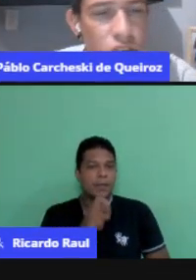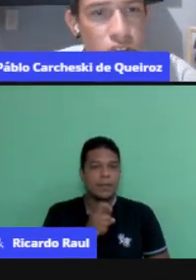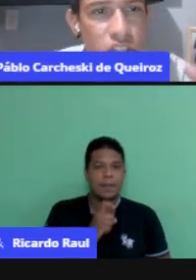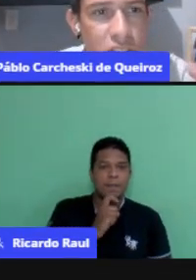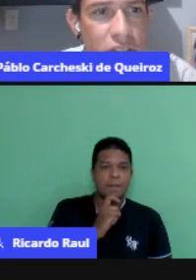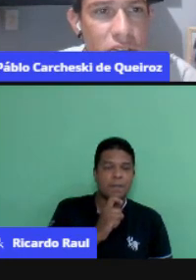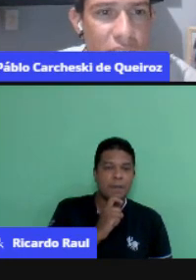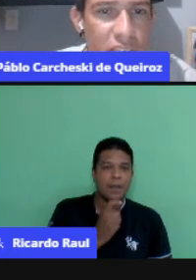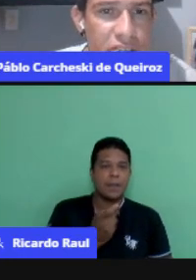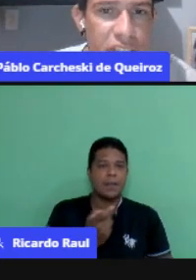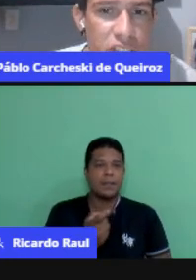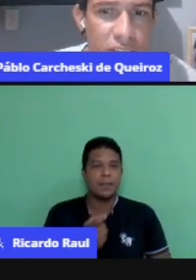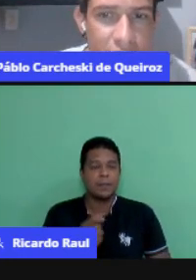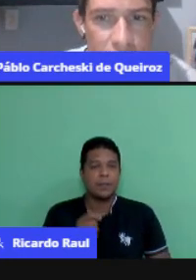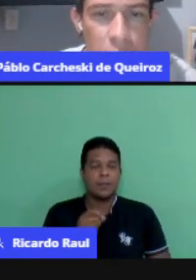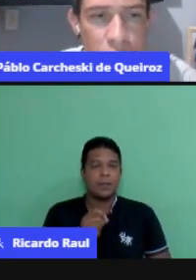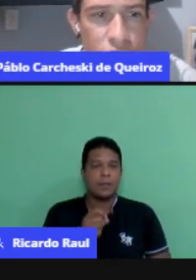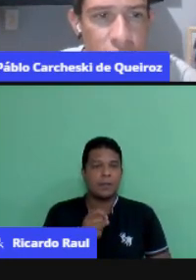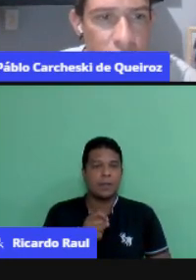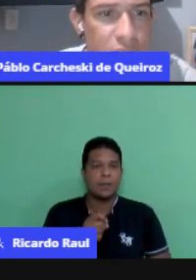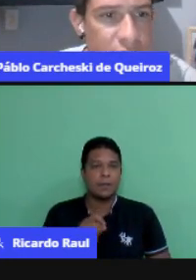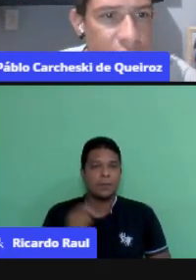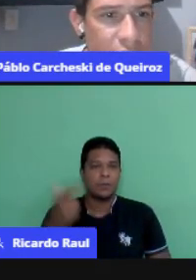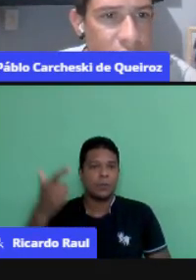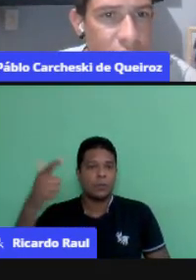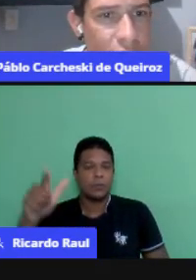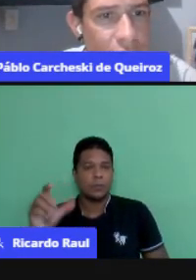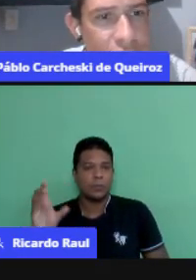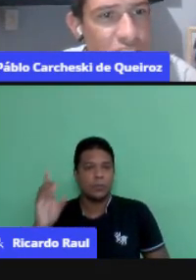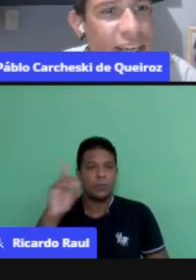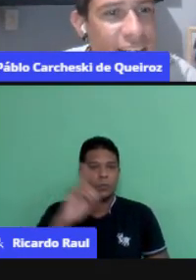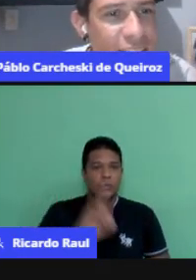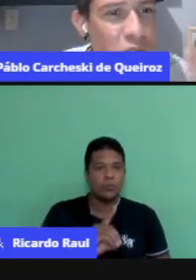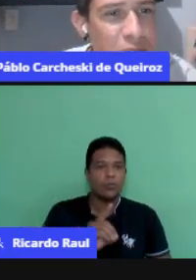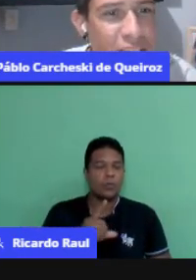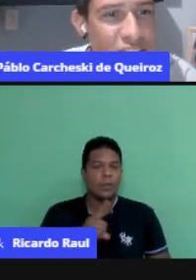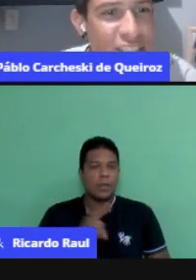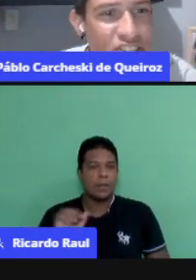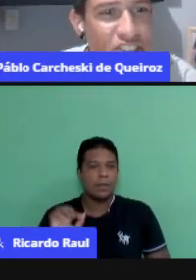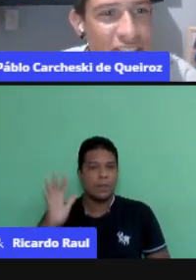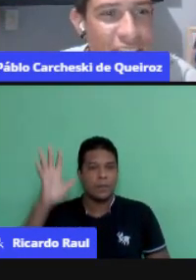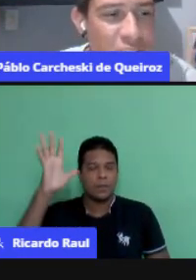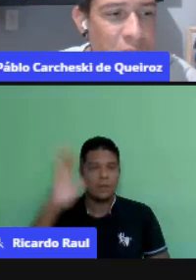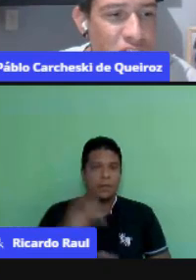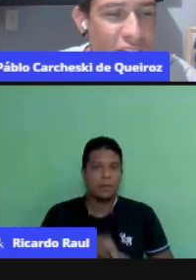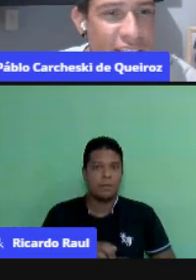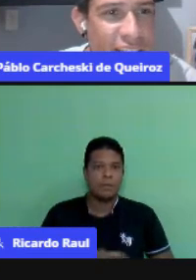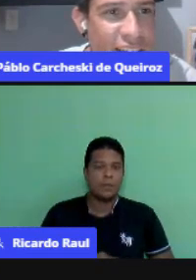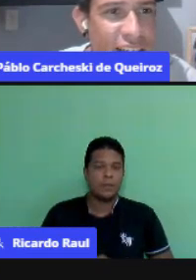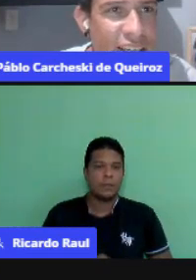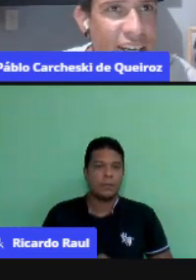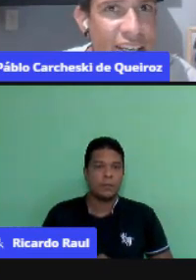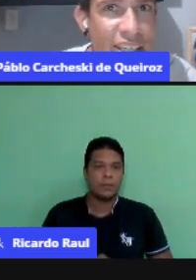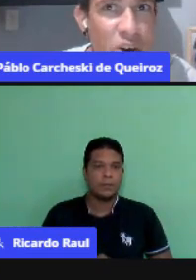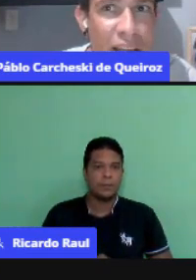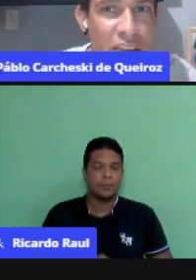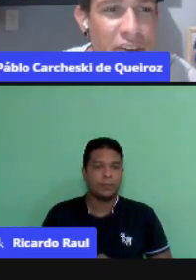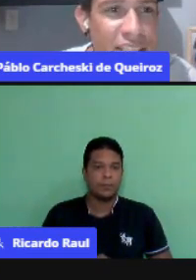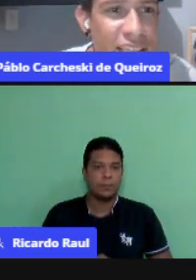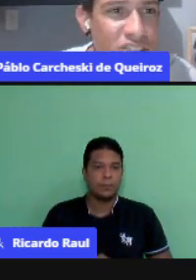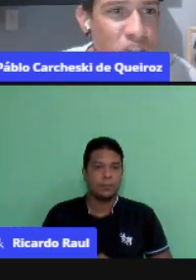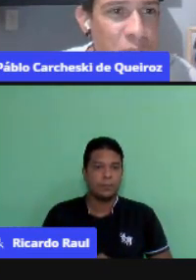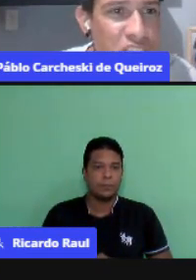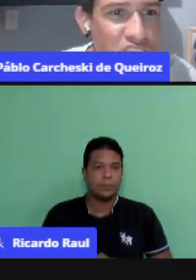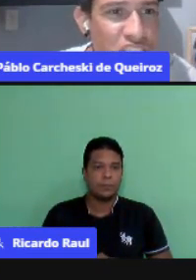Verde, e nos outros dias que não são Quinta Verde, né, será que essas promoções são verdadeiras? A gente tem aquele movimento aqui no nosso estado em particular, que é o